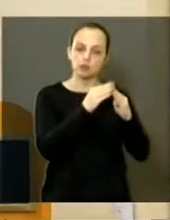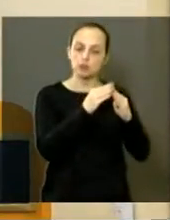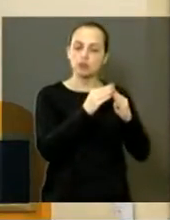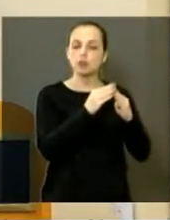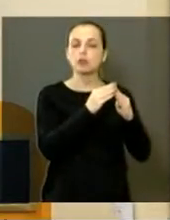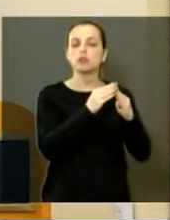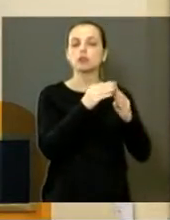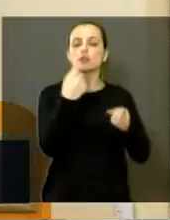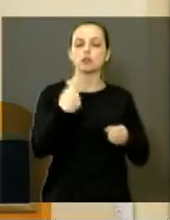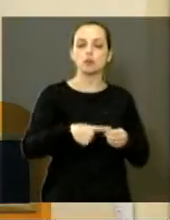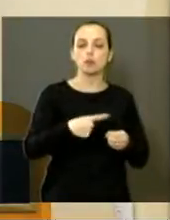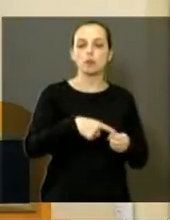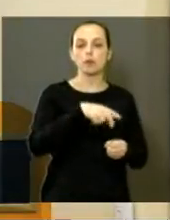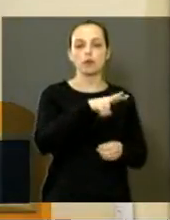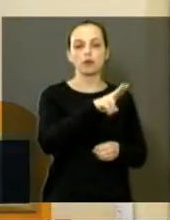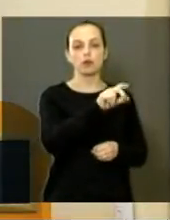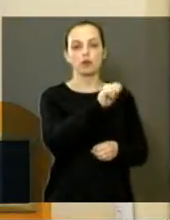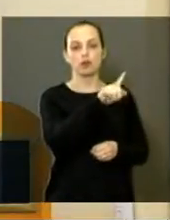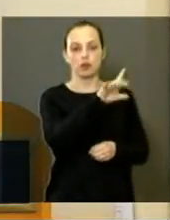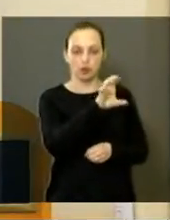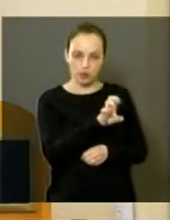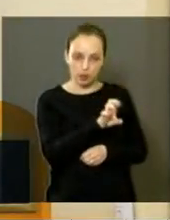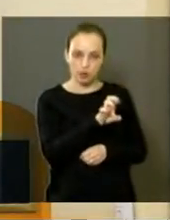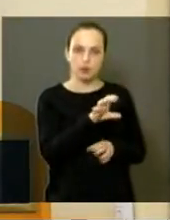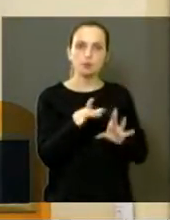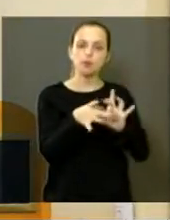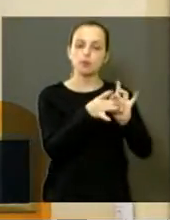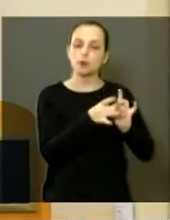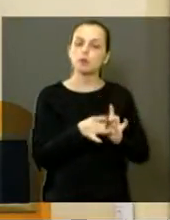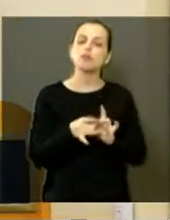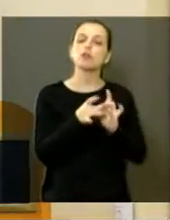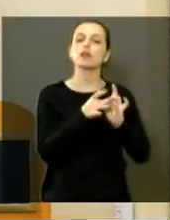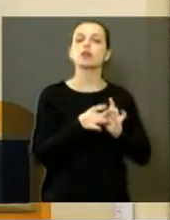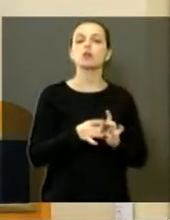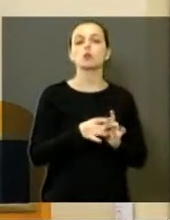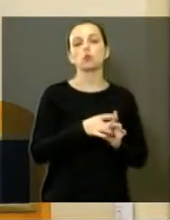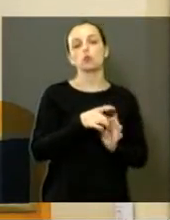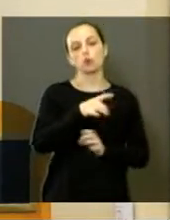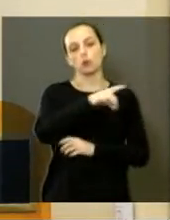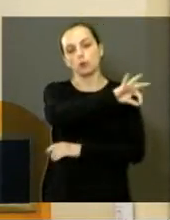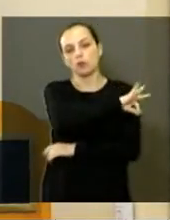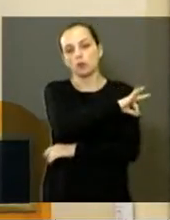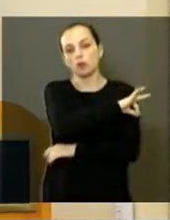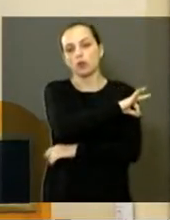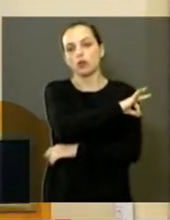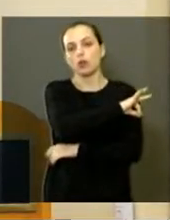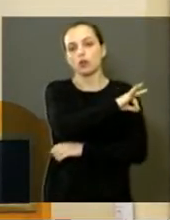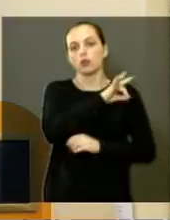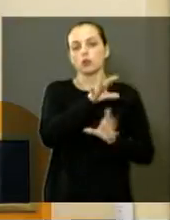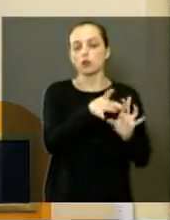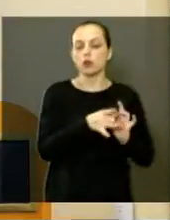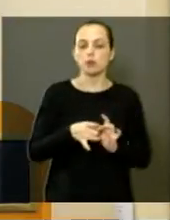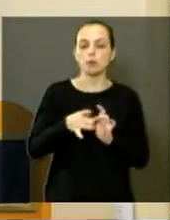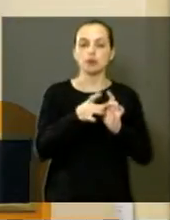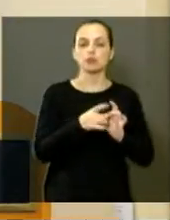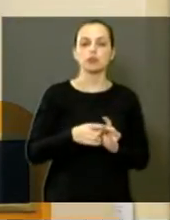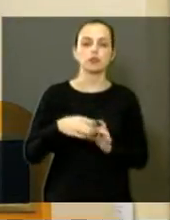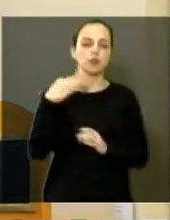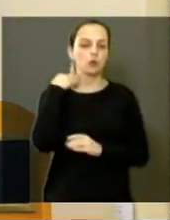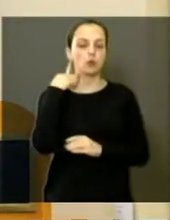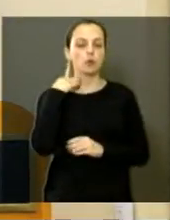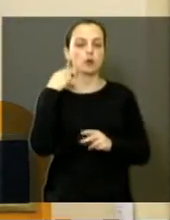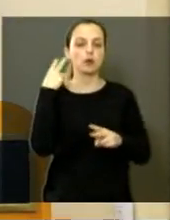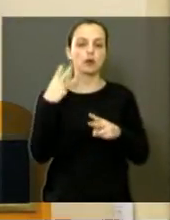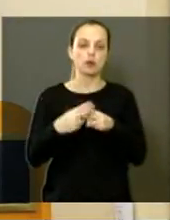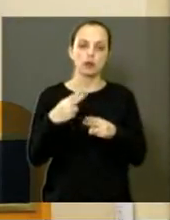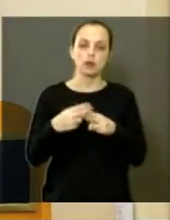no Jardim do Vale, né? Em uma parceria entre a Prefeitura e a Caixa Econômica Federal, né? Que envolve o